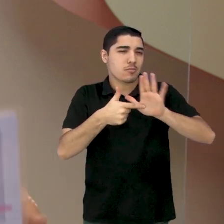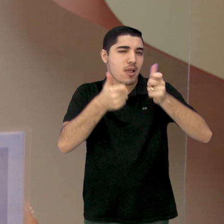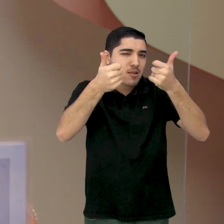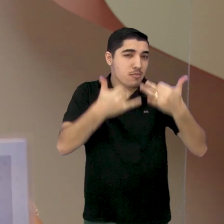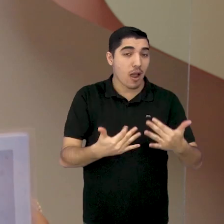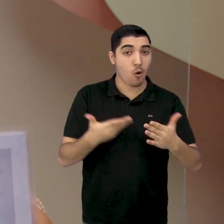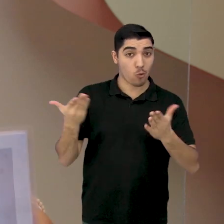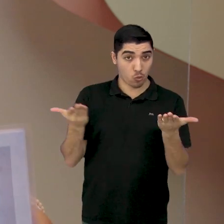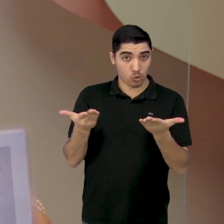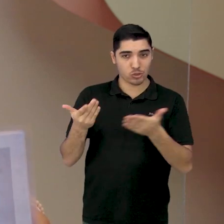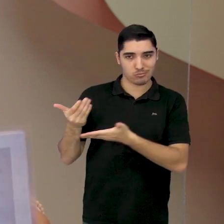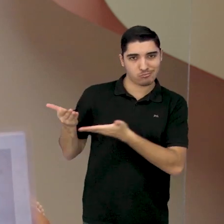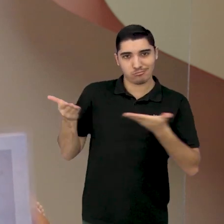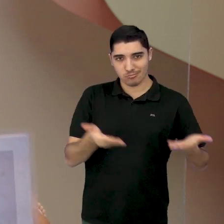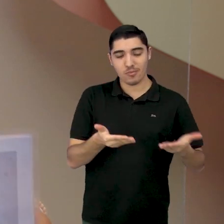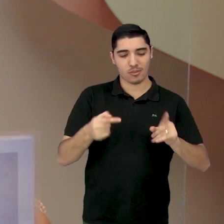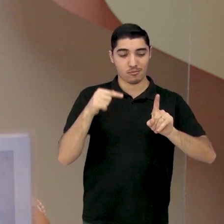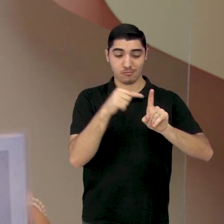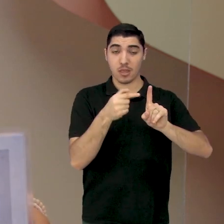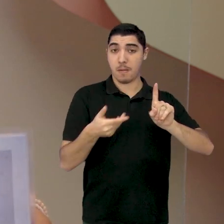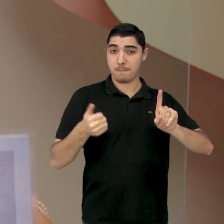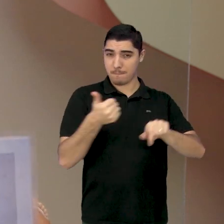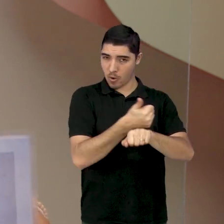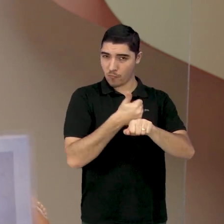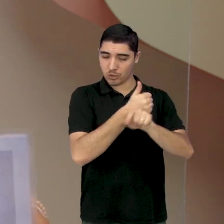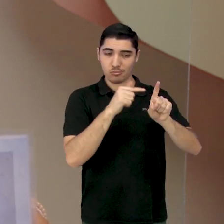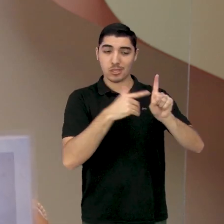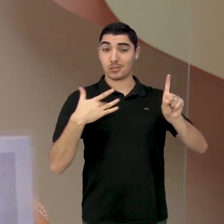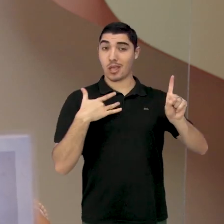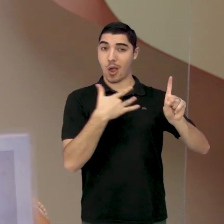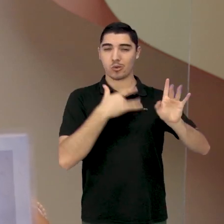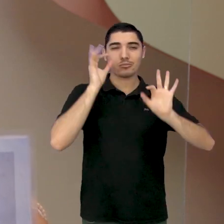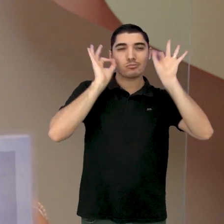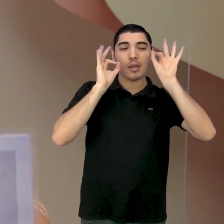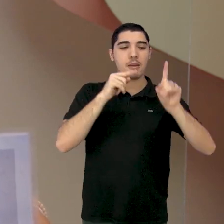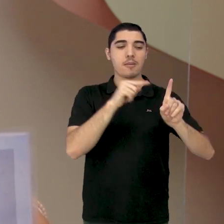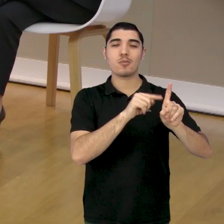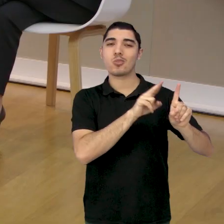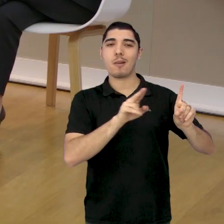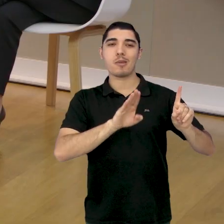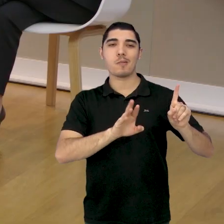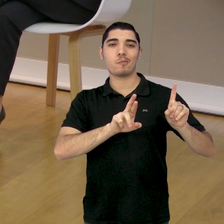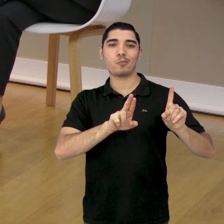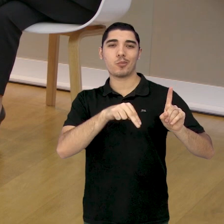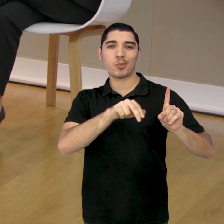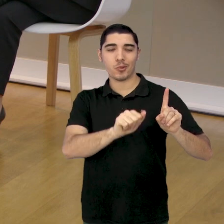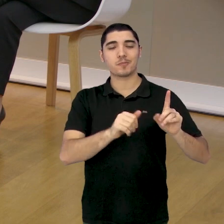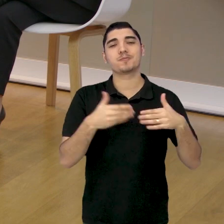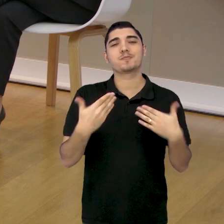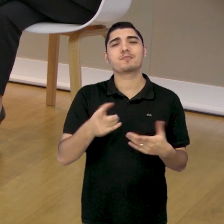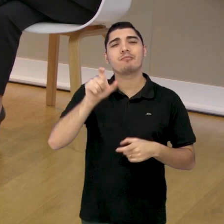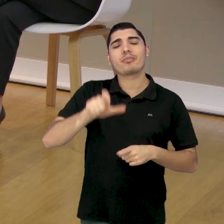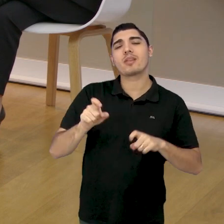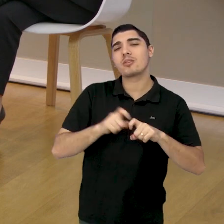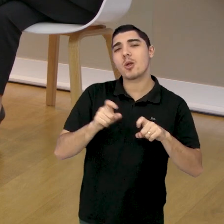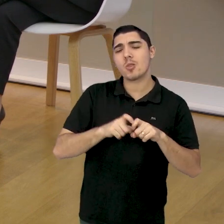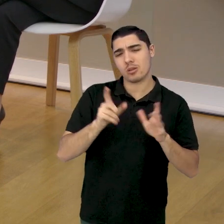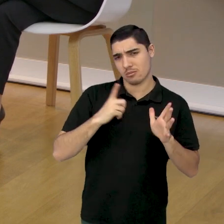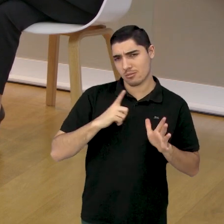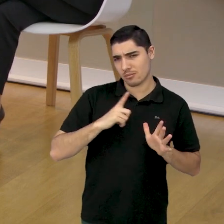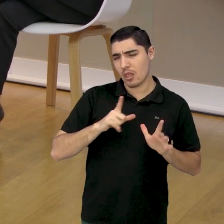com Você de hoje recebe a especialista em saúde estética, Bruna Moraes. Afinal de contas, doutora,